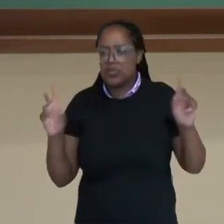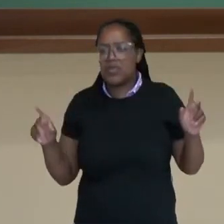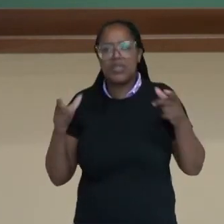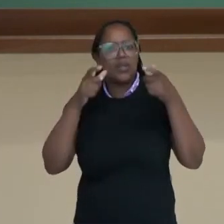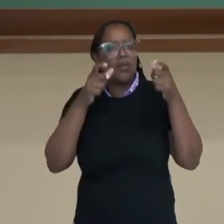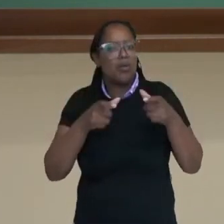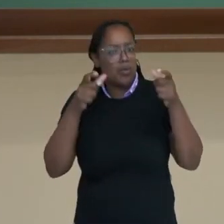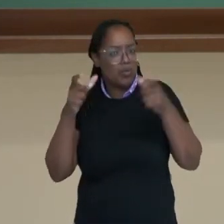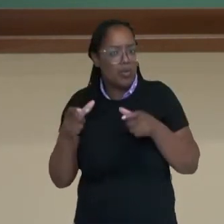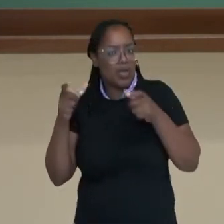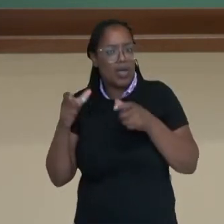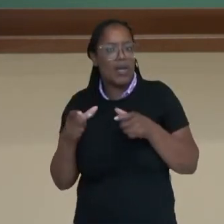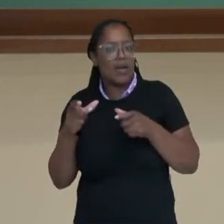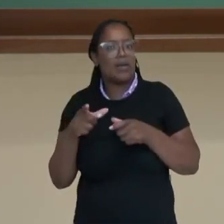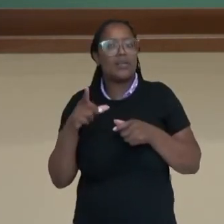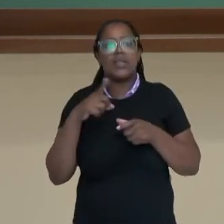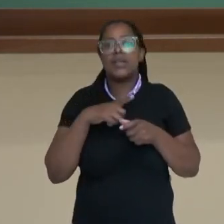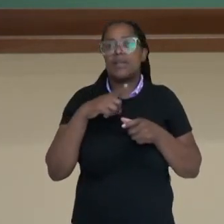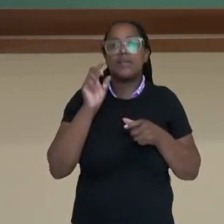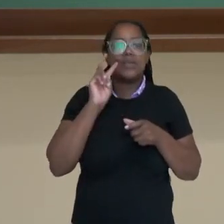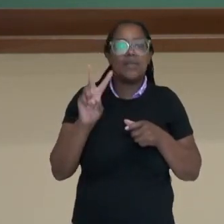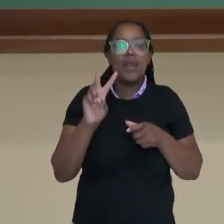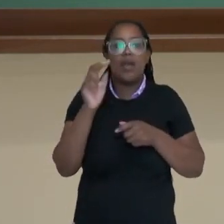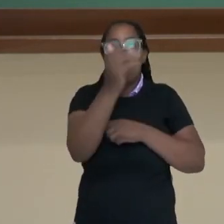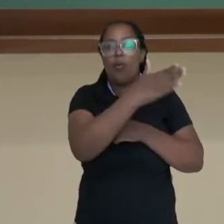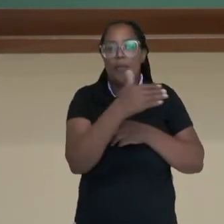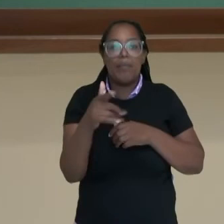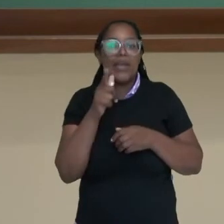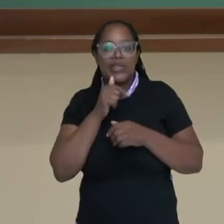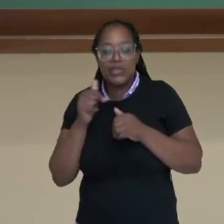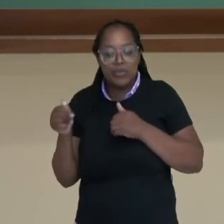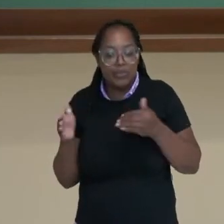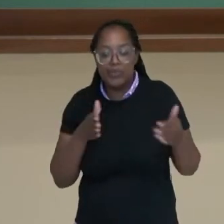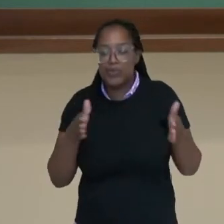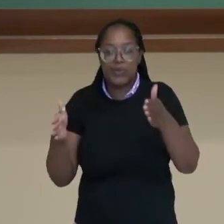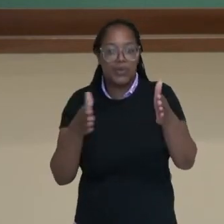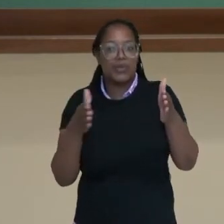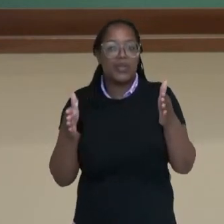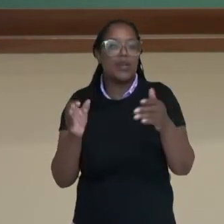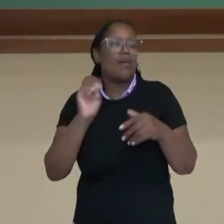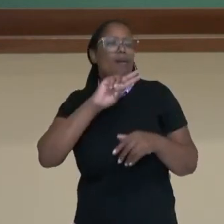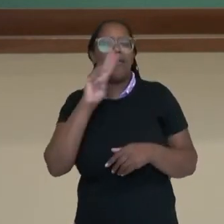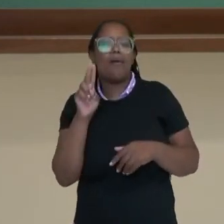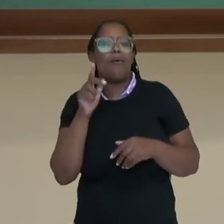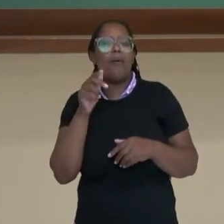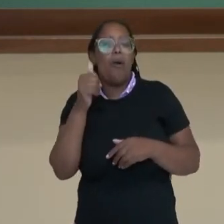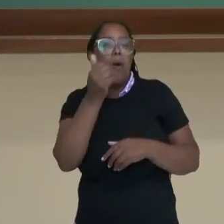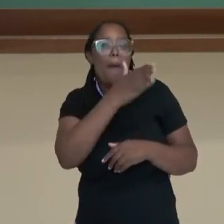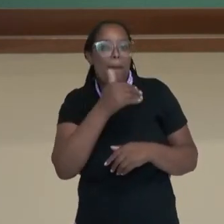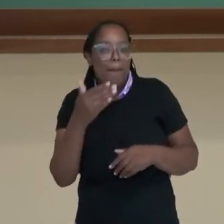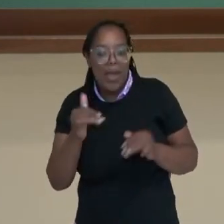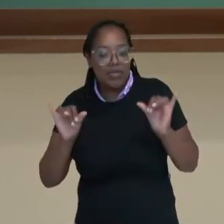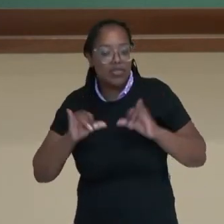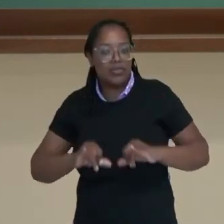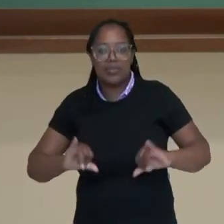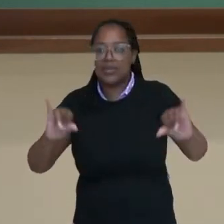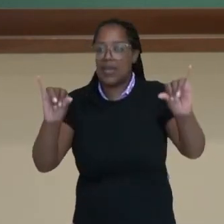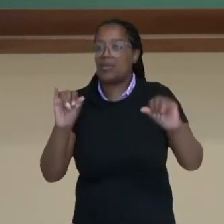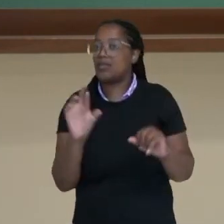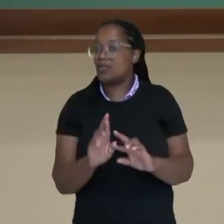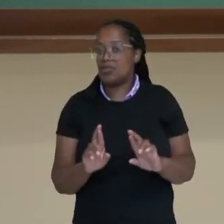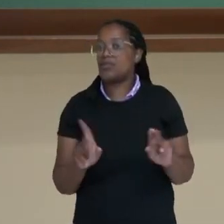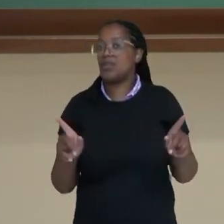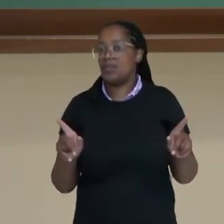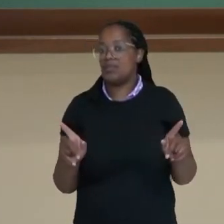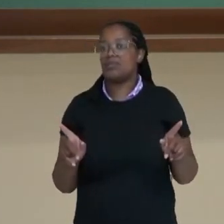diferentes, aleatórios, está vendo um peixe no rio. Não é a mesma coisa. Um peixe no mercado que você vai comprar, claro que não é a mesma